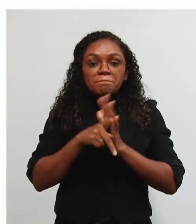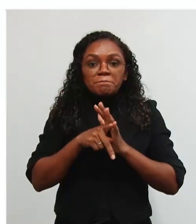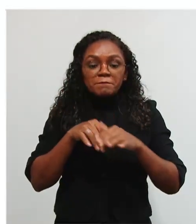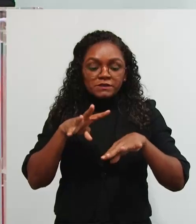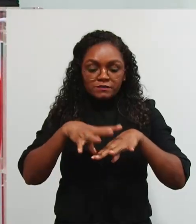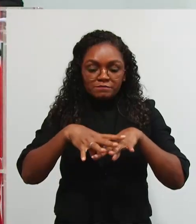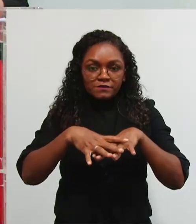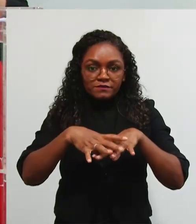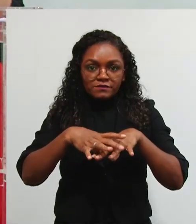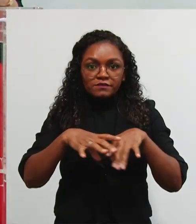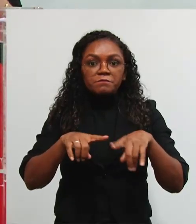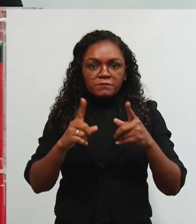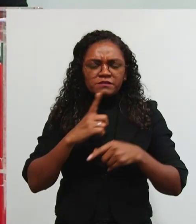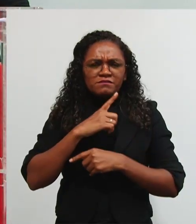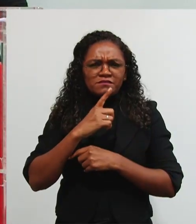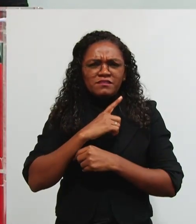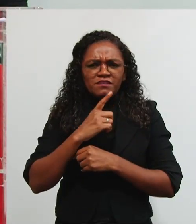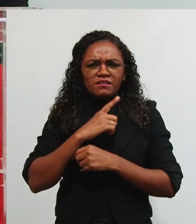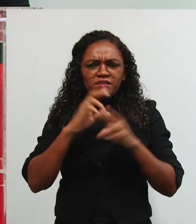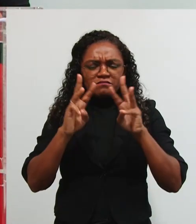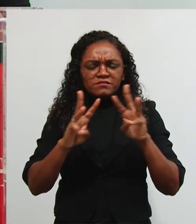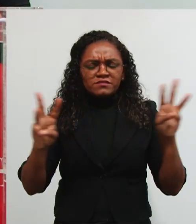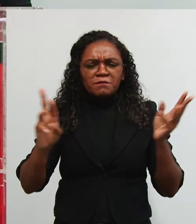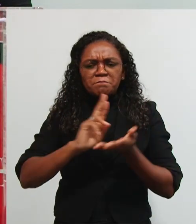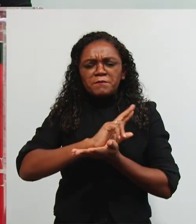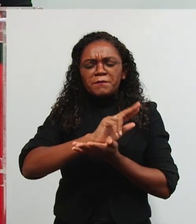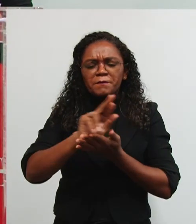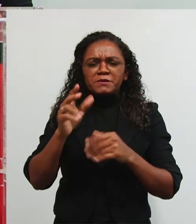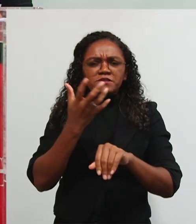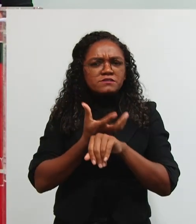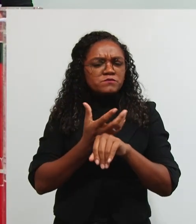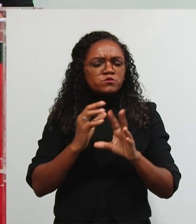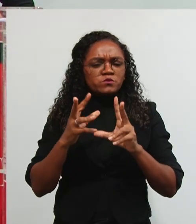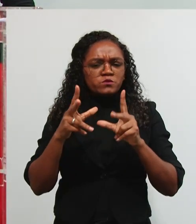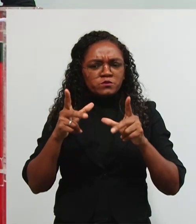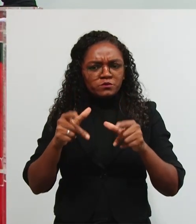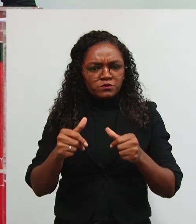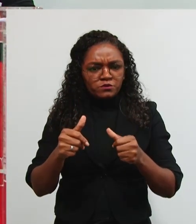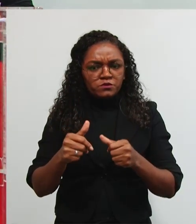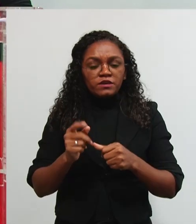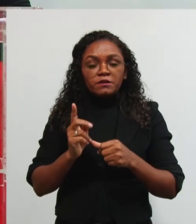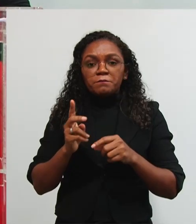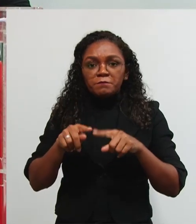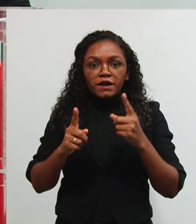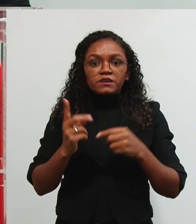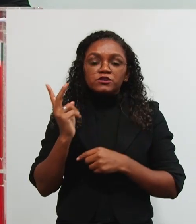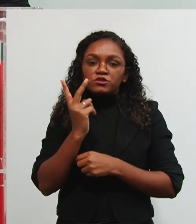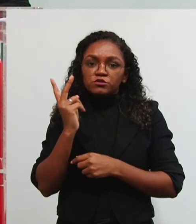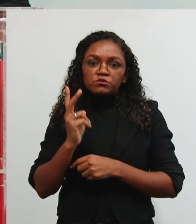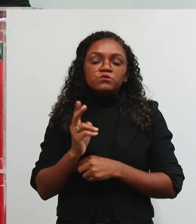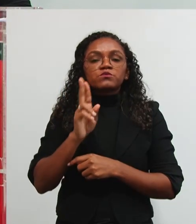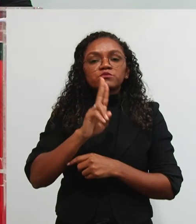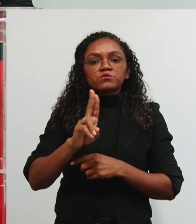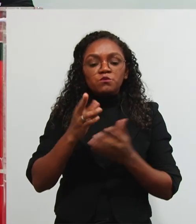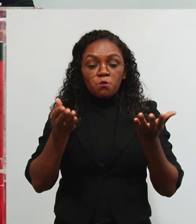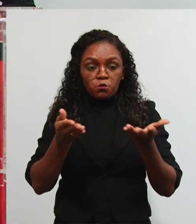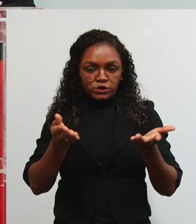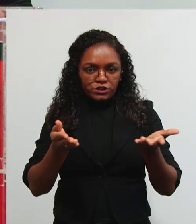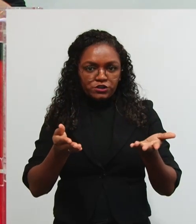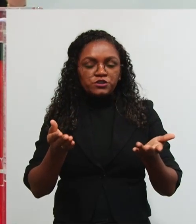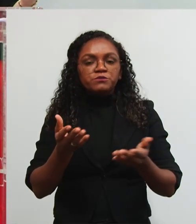leve, pesado, então você vai colocar uma borboleta que é leve, simbolizando a leveza, e o pesado,